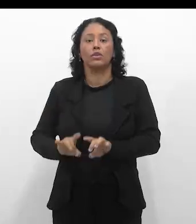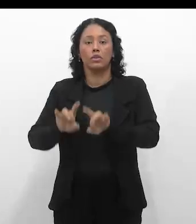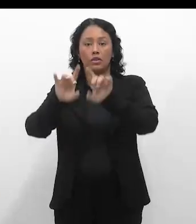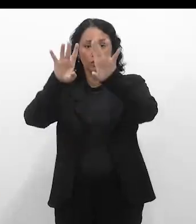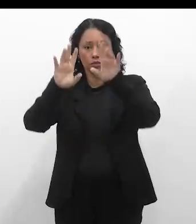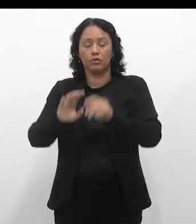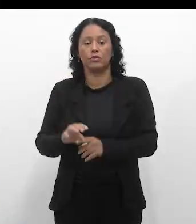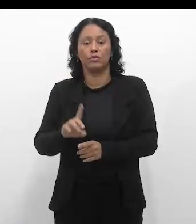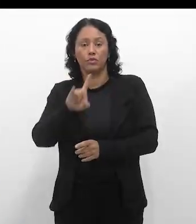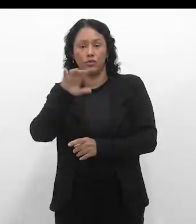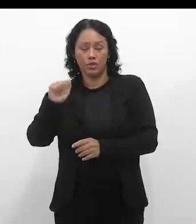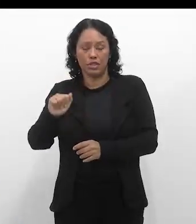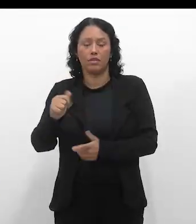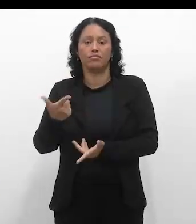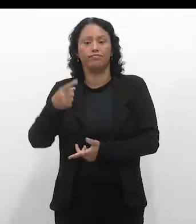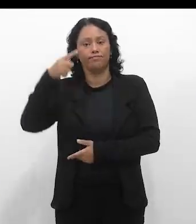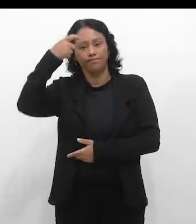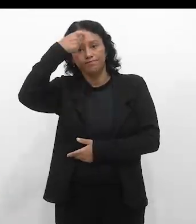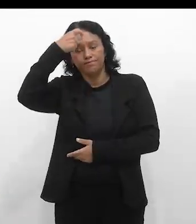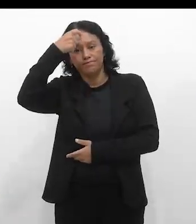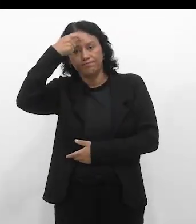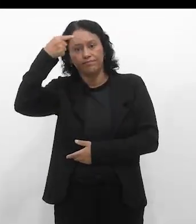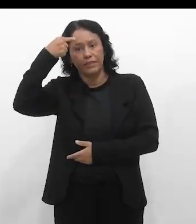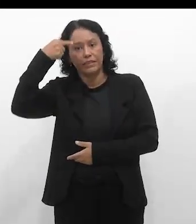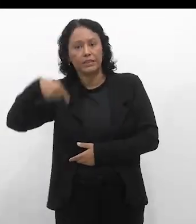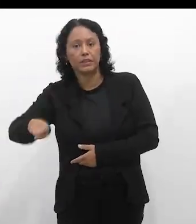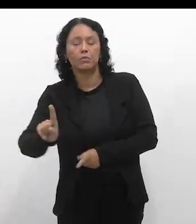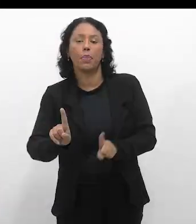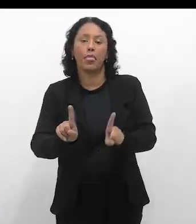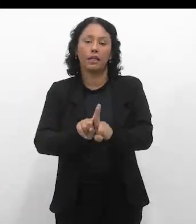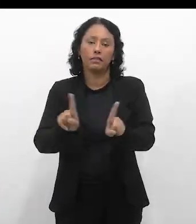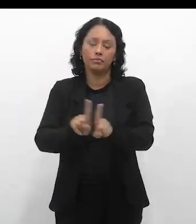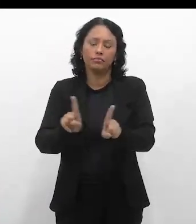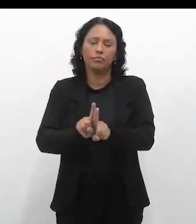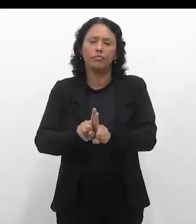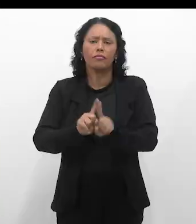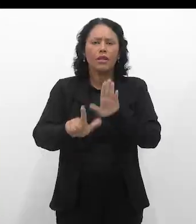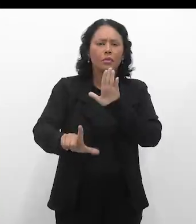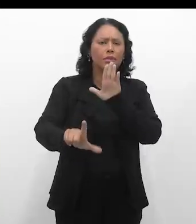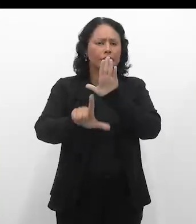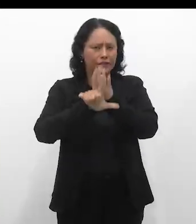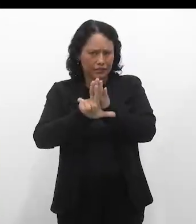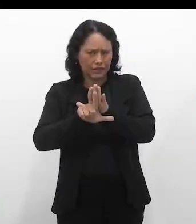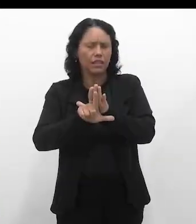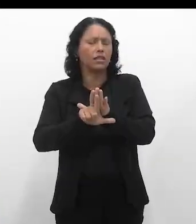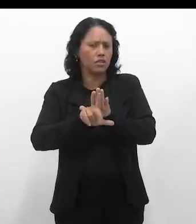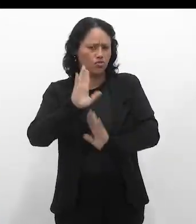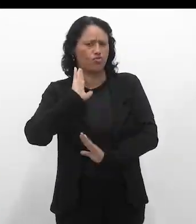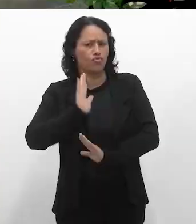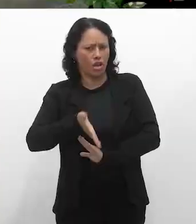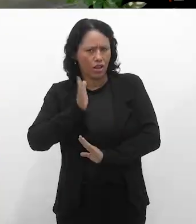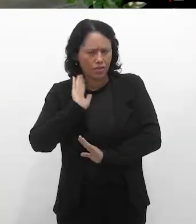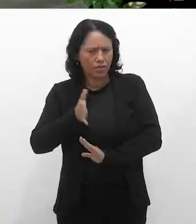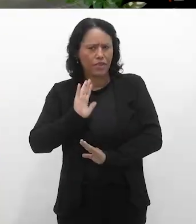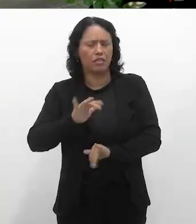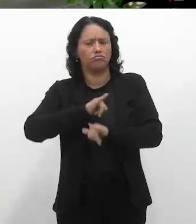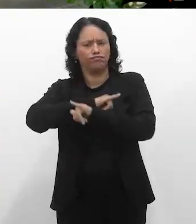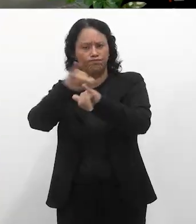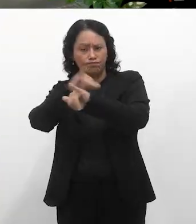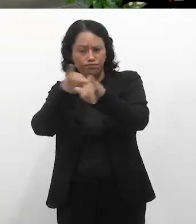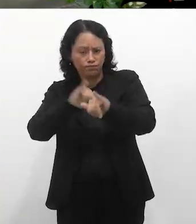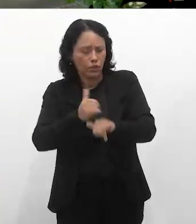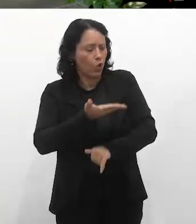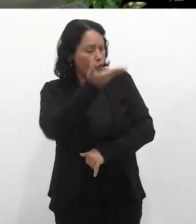seja, conscientização, e a Semana de Conscientização. Mas ainda com essa lei, a gente já tem uma lei de